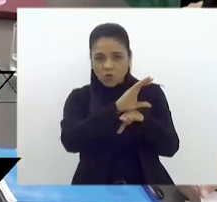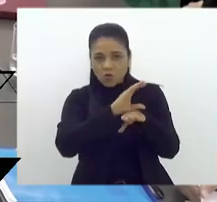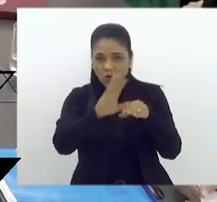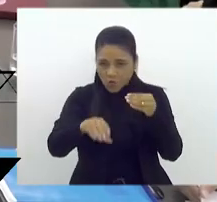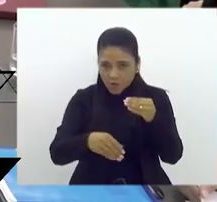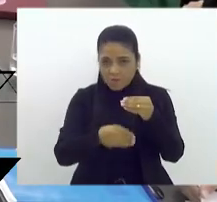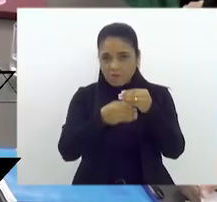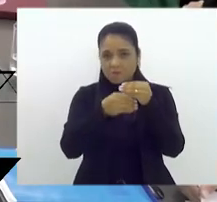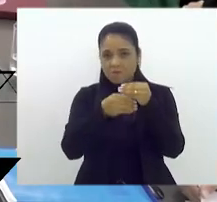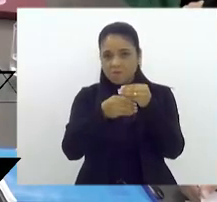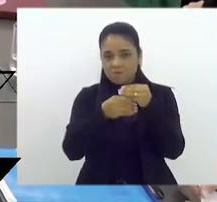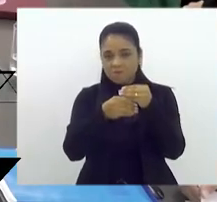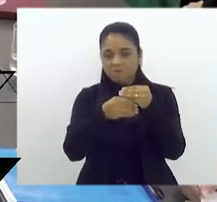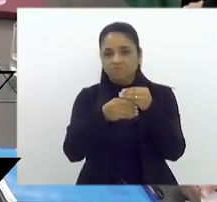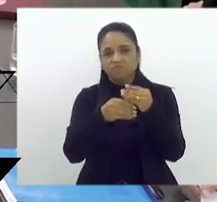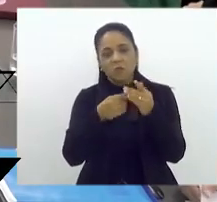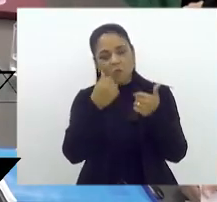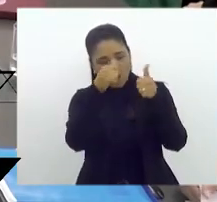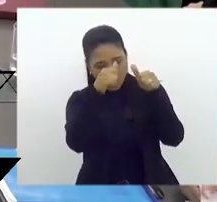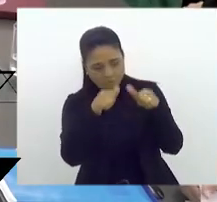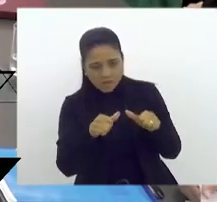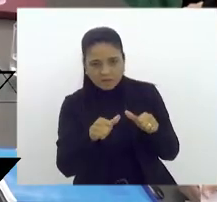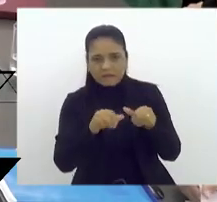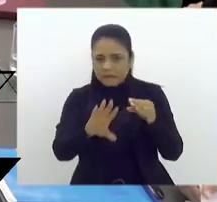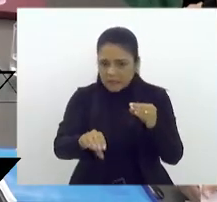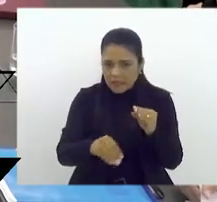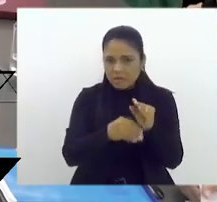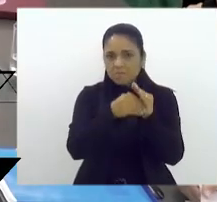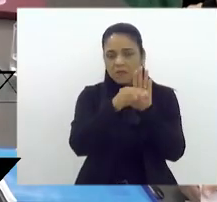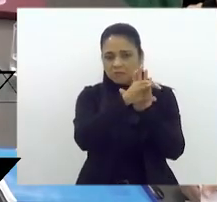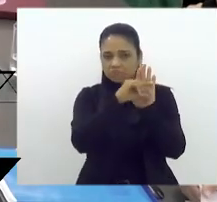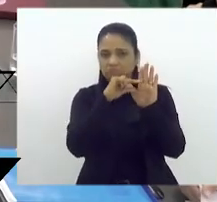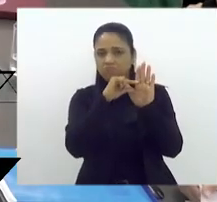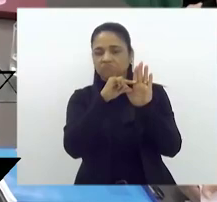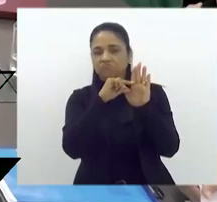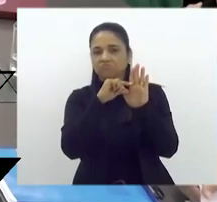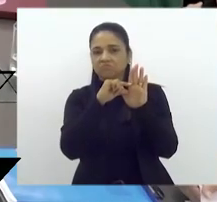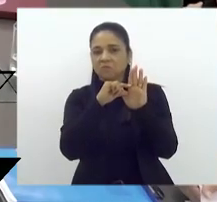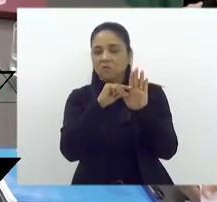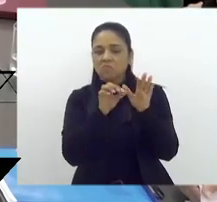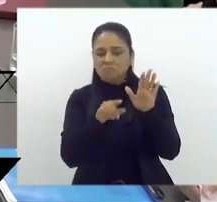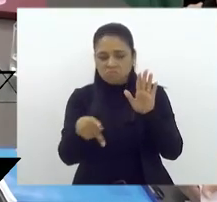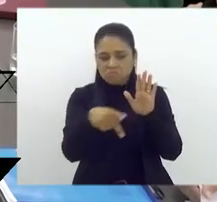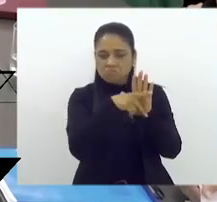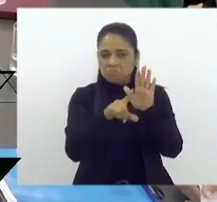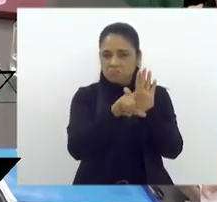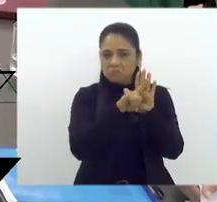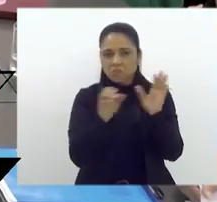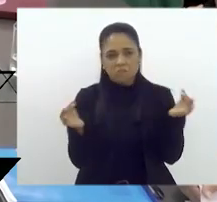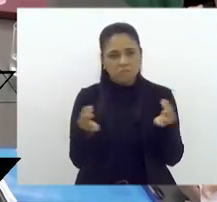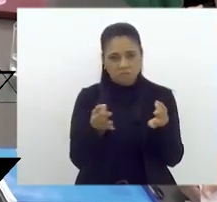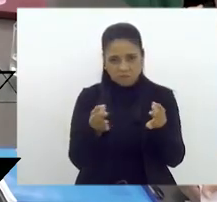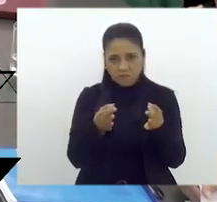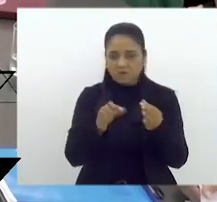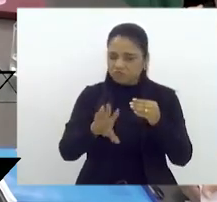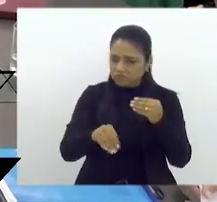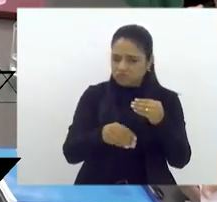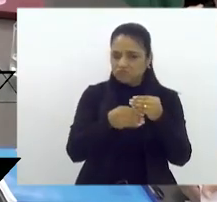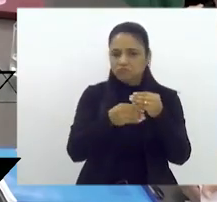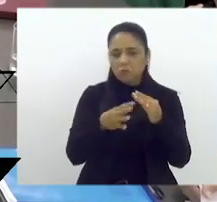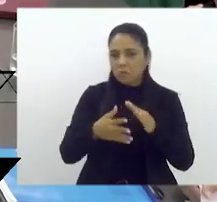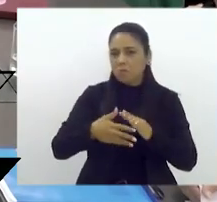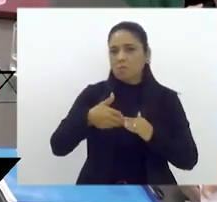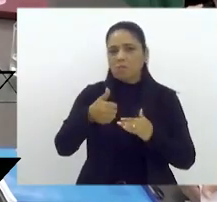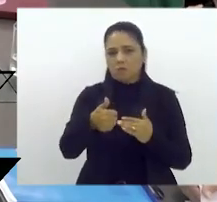emendas, que avaliando aqui são emendas que aperfeiçoam, inclusive, o projeto. Eu não vejo nenhum óbice de eu